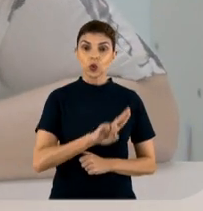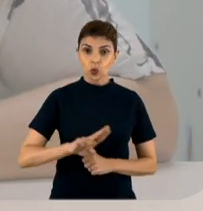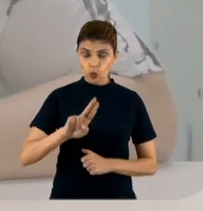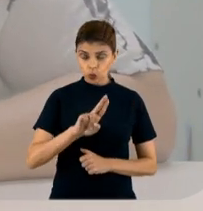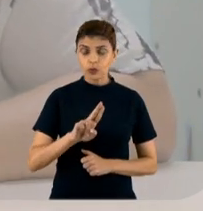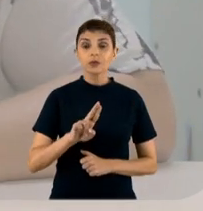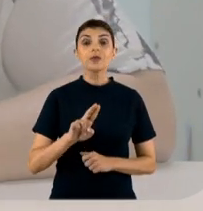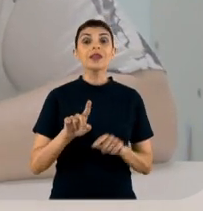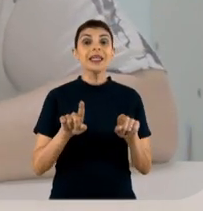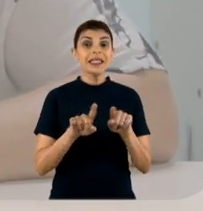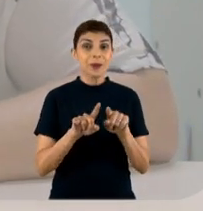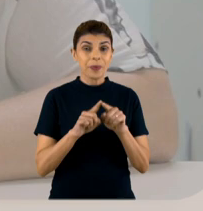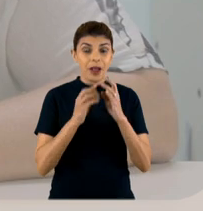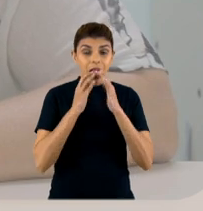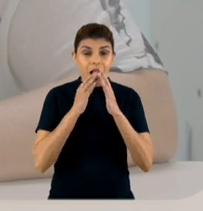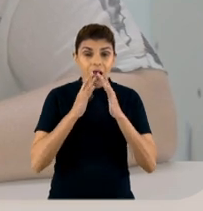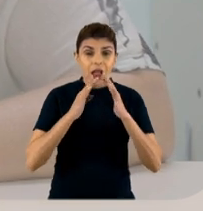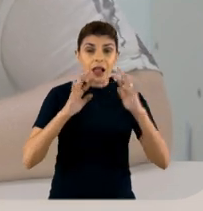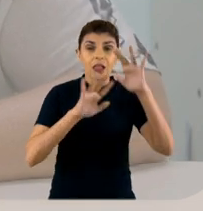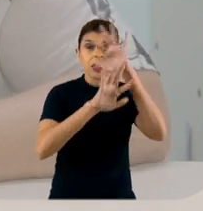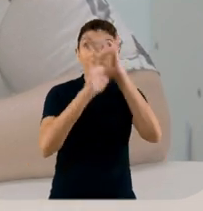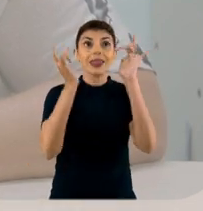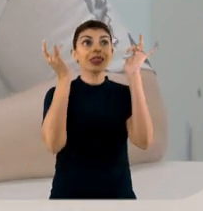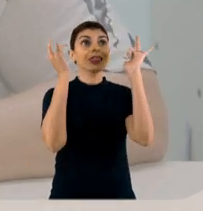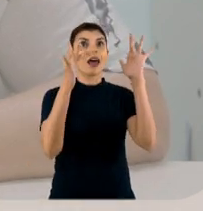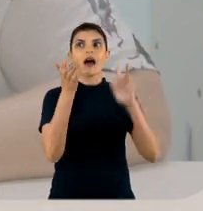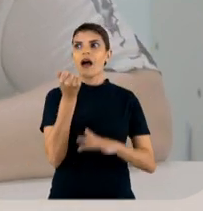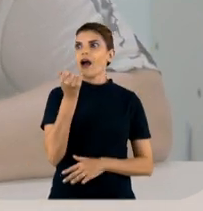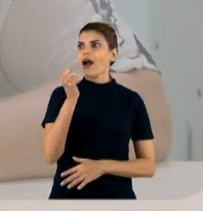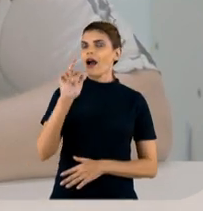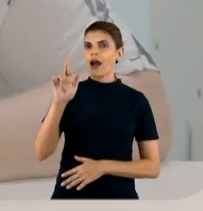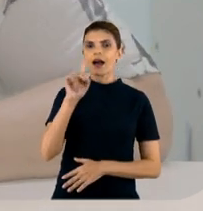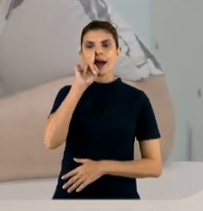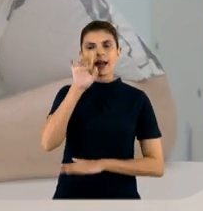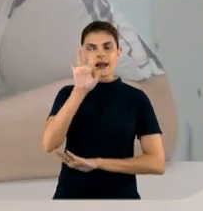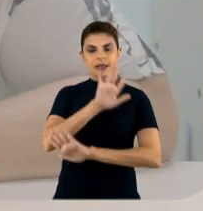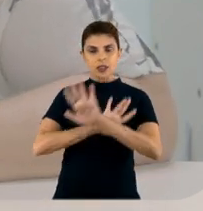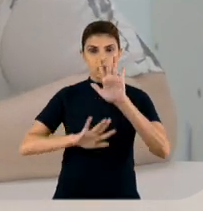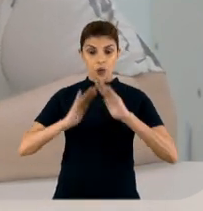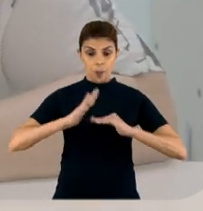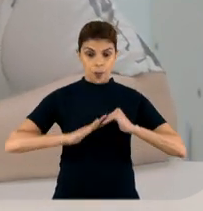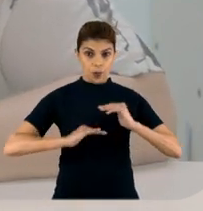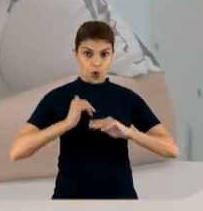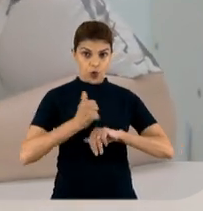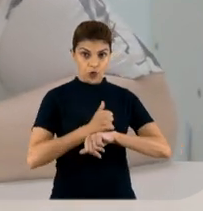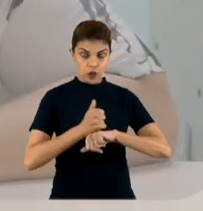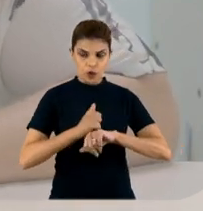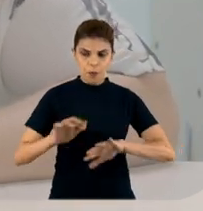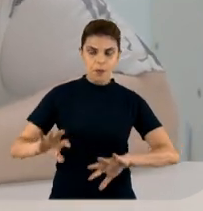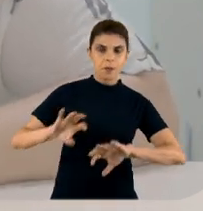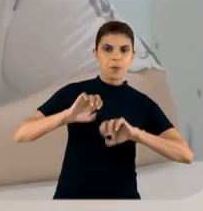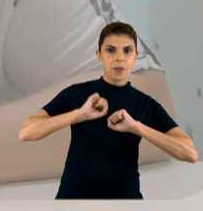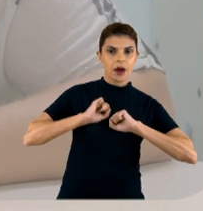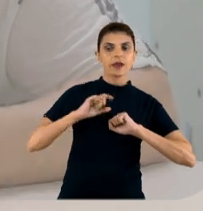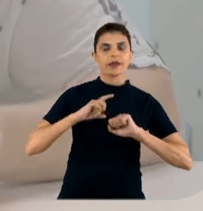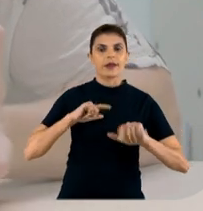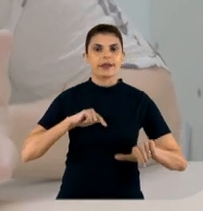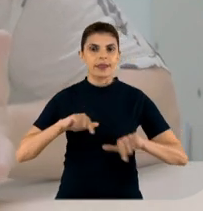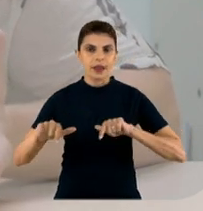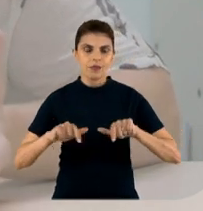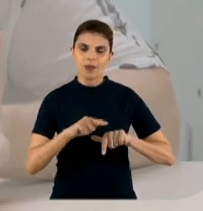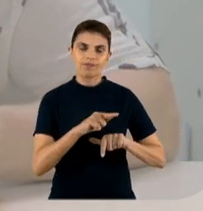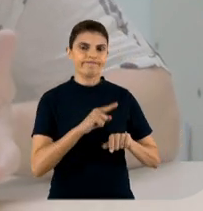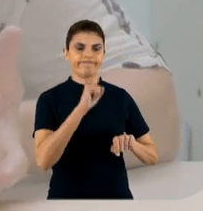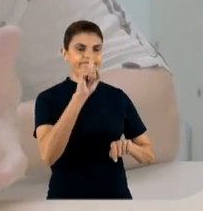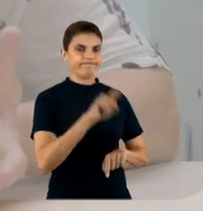ventilação não invasiva e esse aerossol pode ficar mais tempo isso pode aumentar o risco dos profissionais que estão ali trabalhando então por isso ela foi